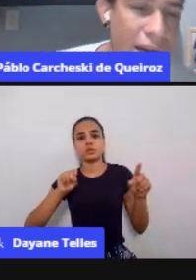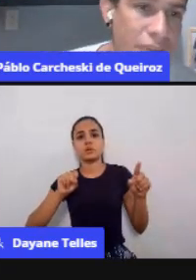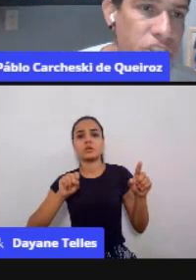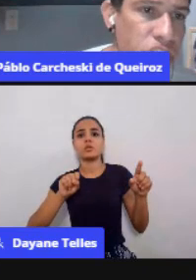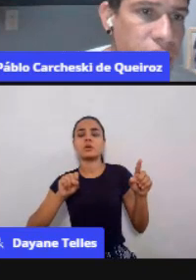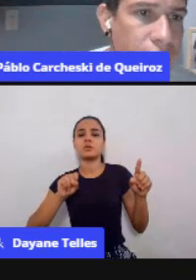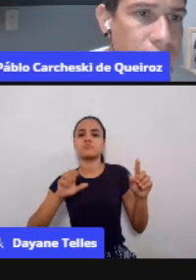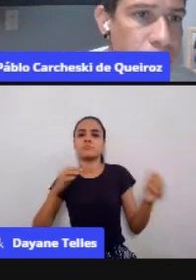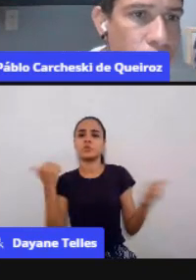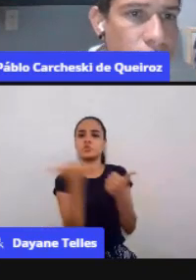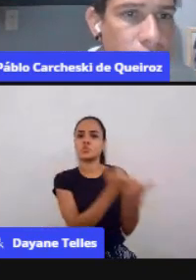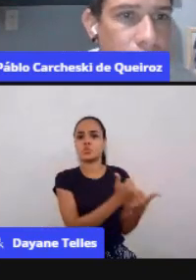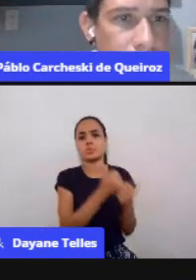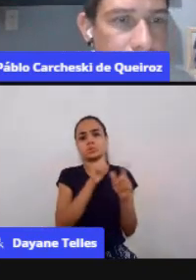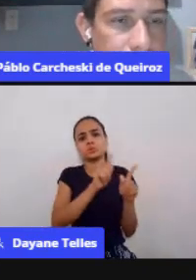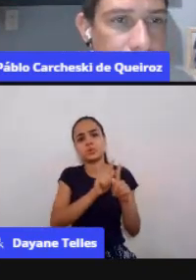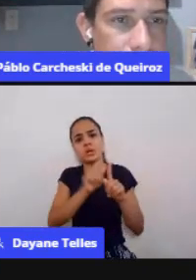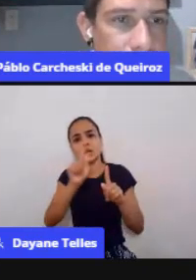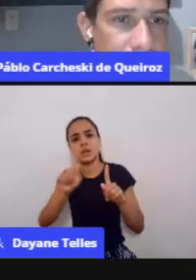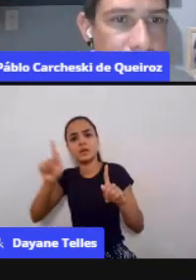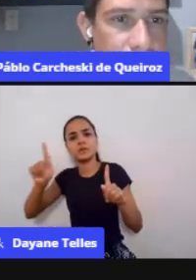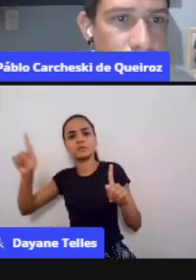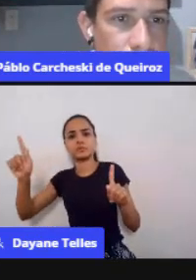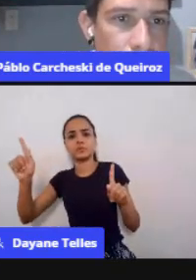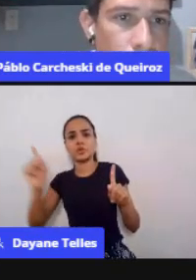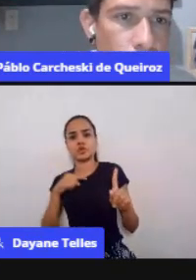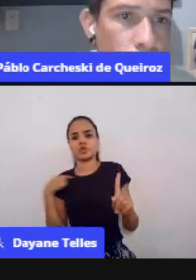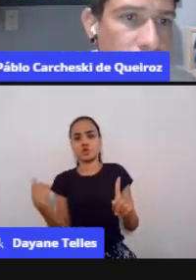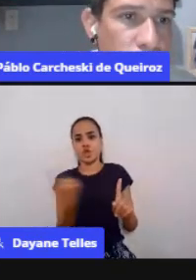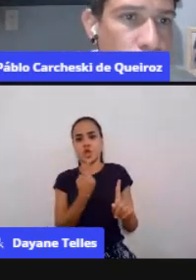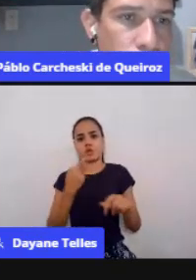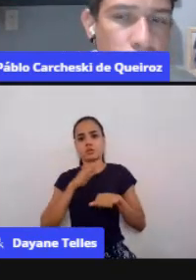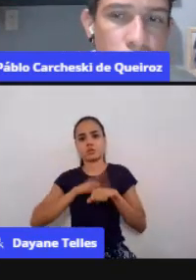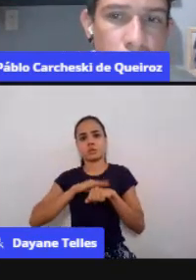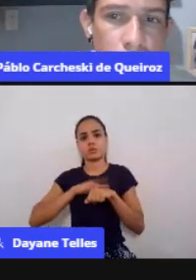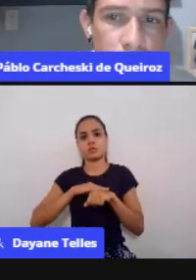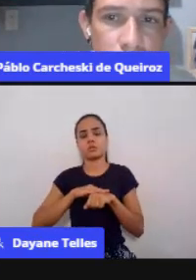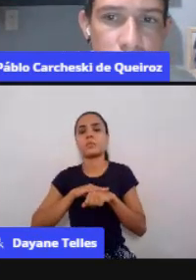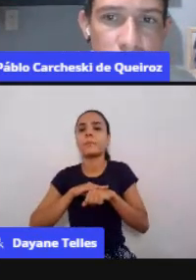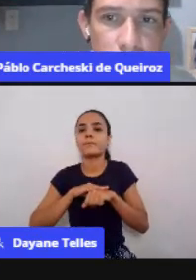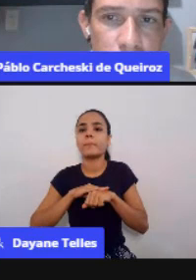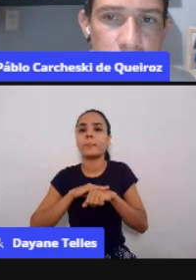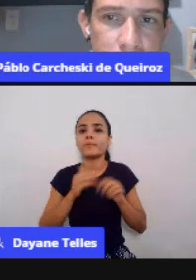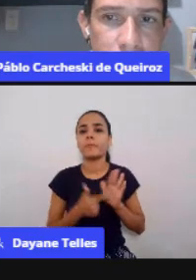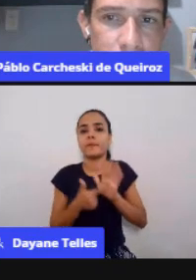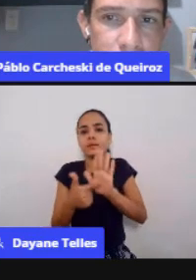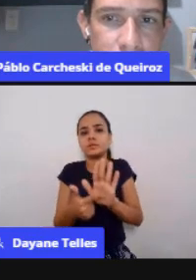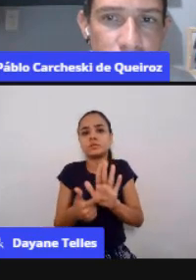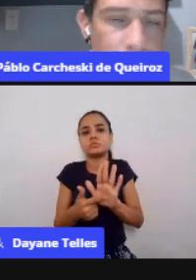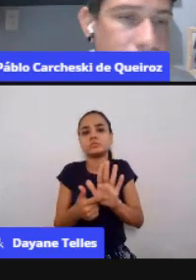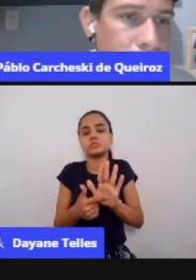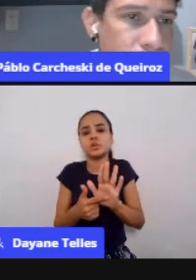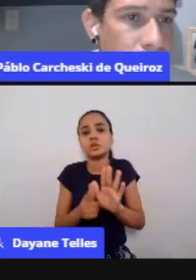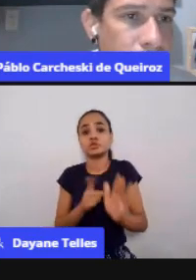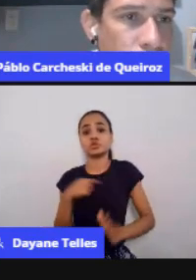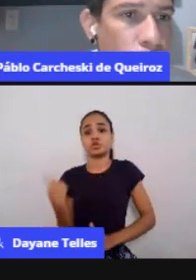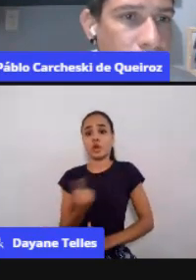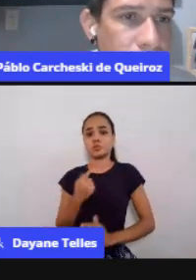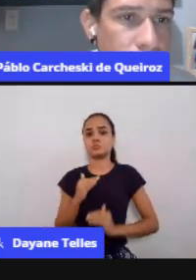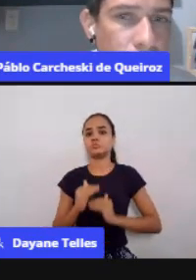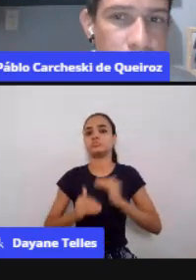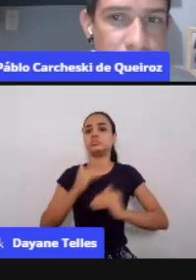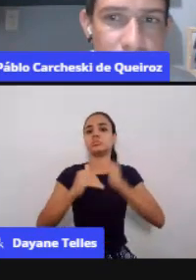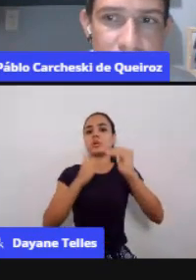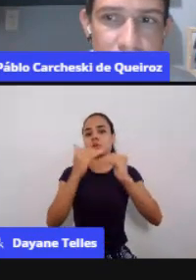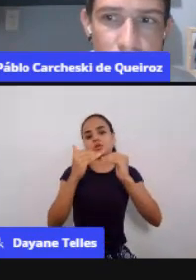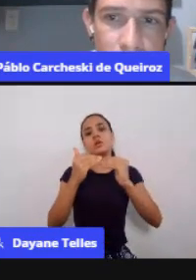só que o gráfico a gente acabou trazendo o que a gente construiu, de maneira que esteja matematicamente